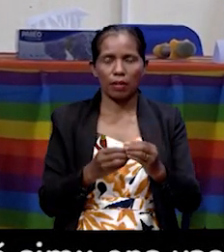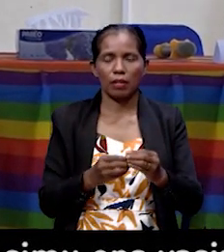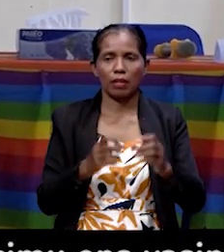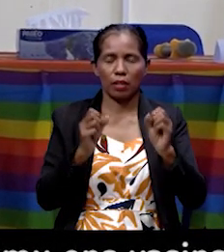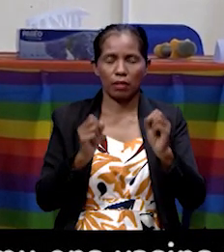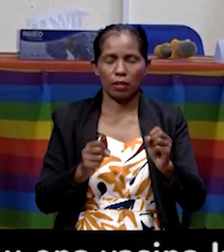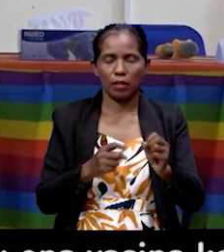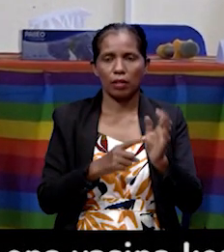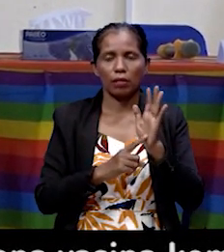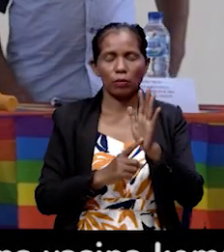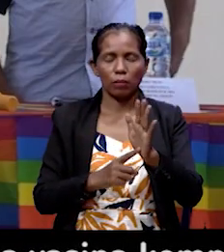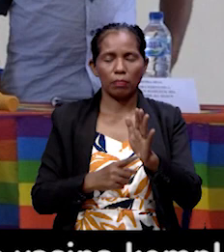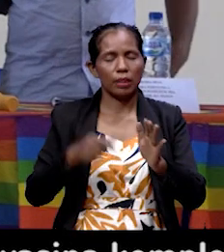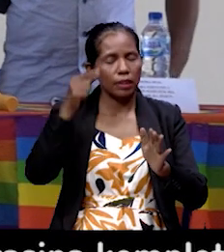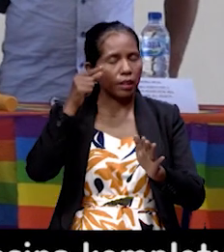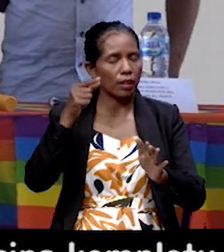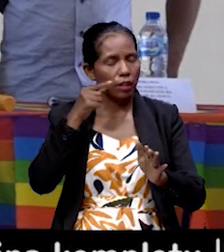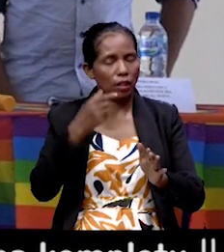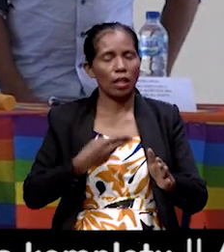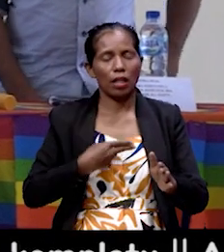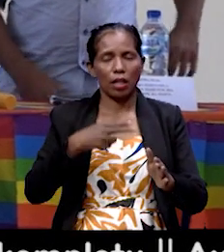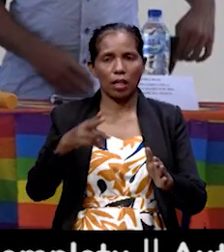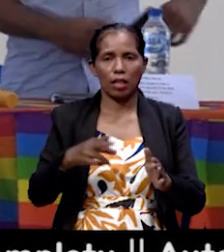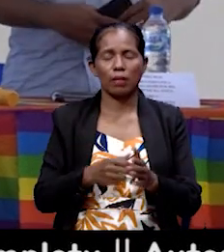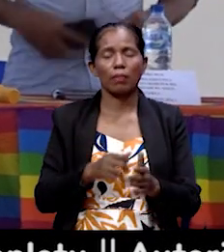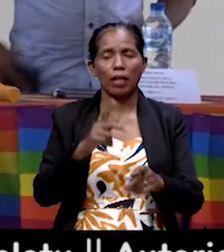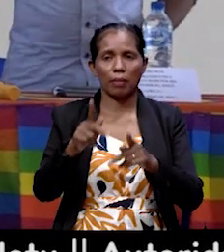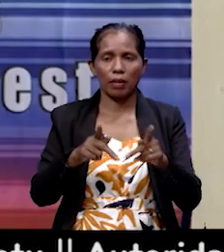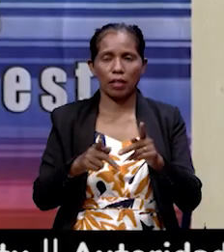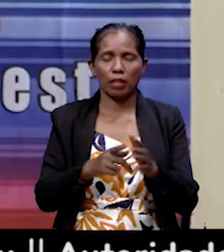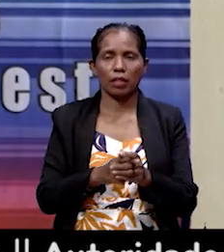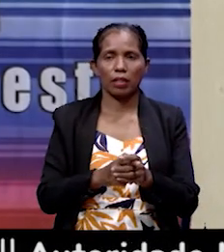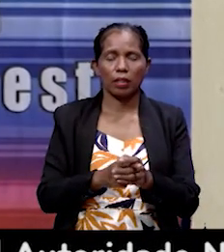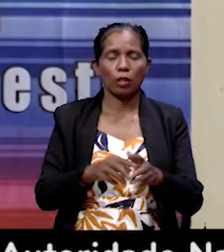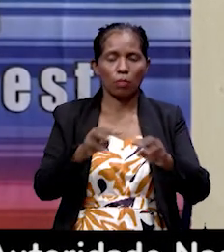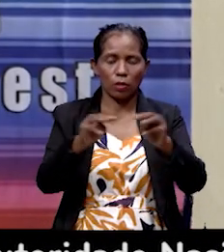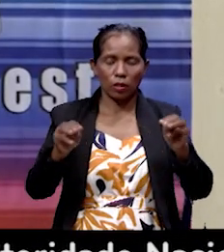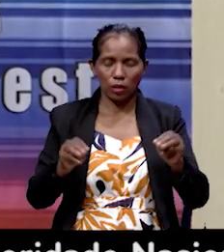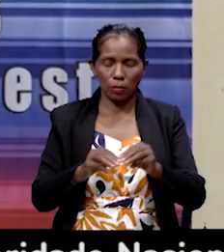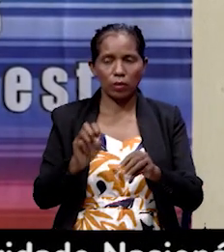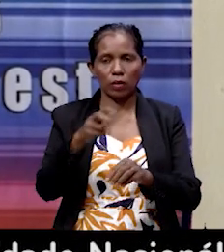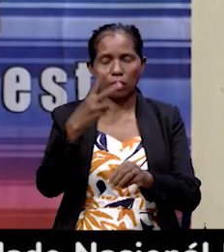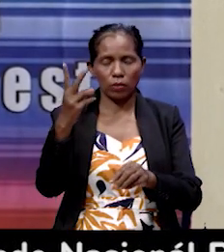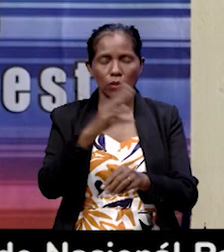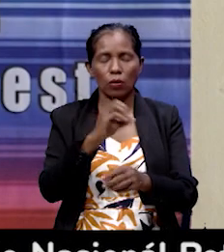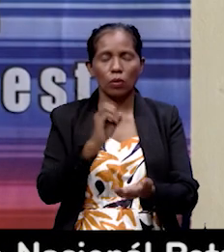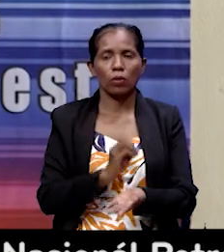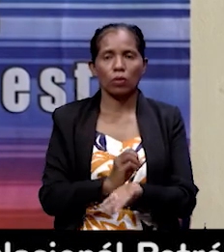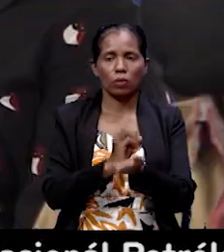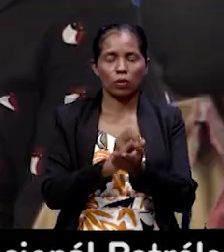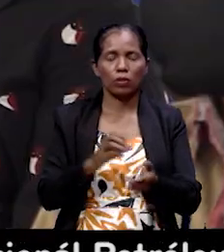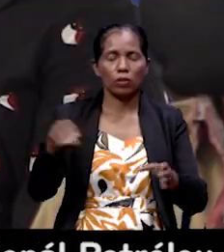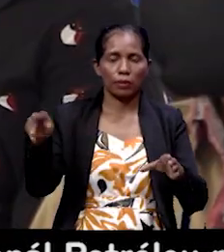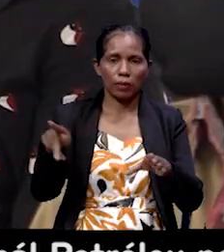no expressão gênero, no característico sexo, ba conselho suk e município Sanul Resingroa, no Raiwa, hode contribui